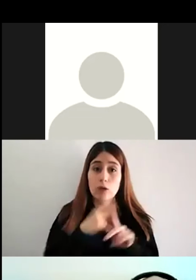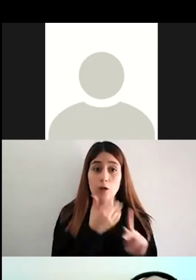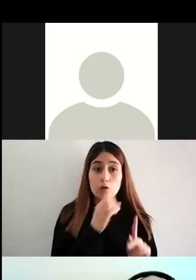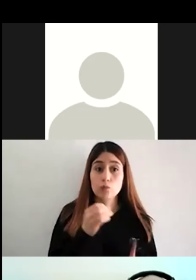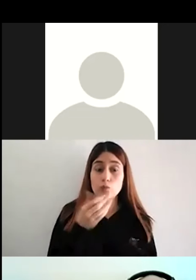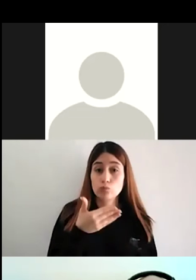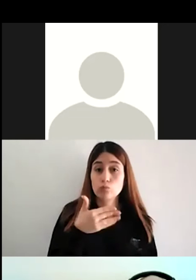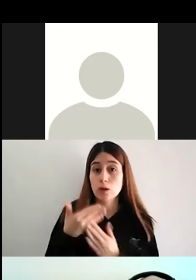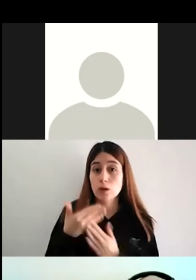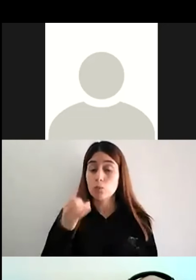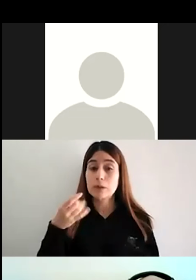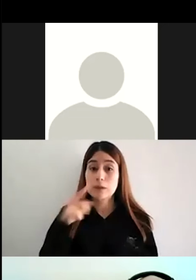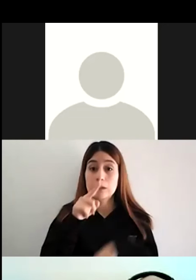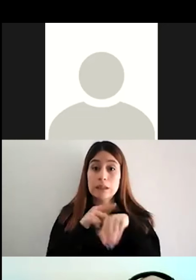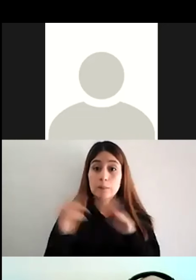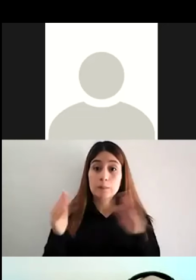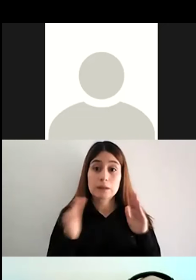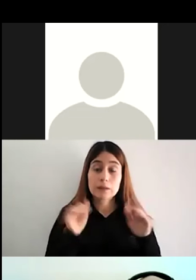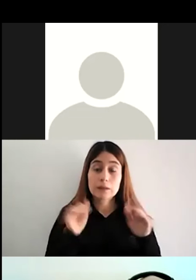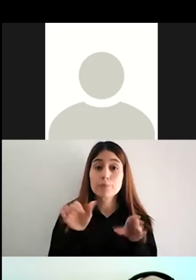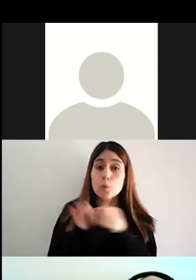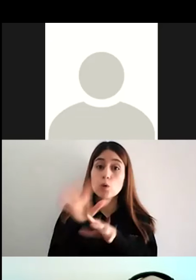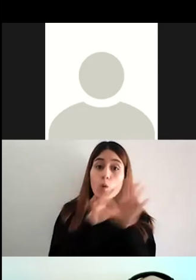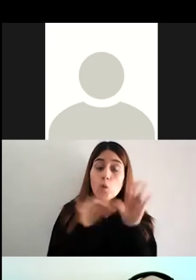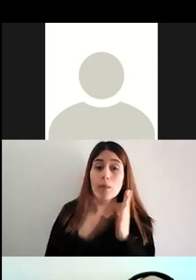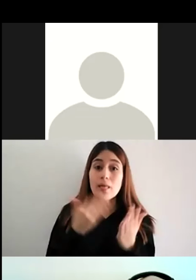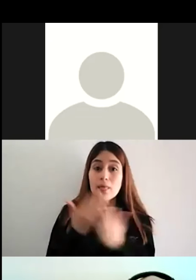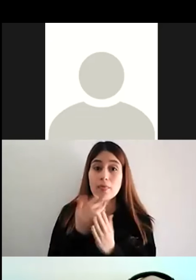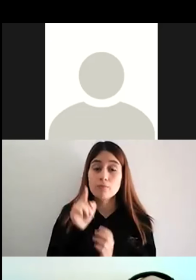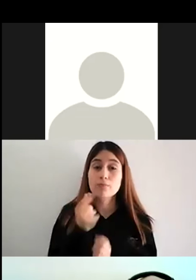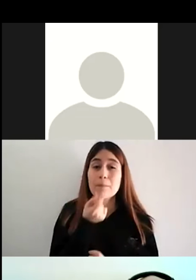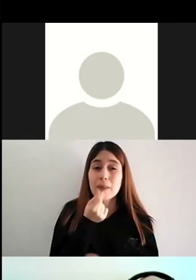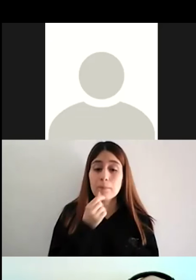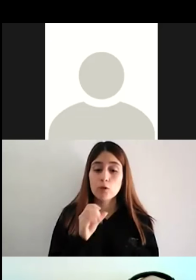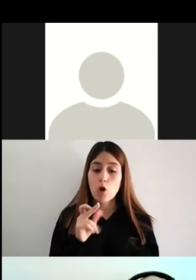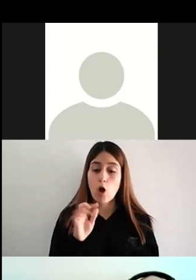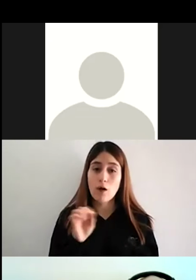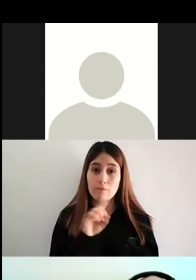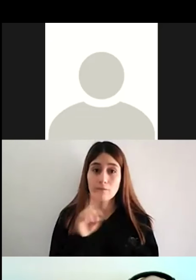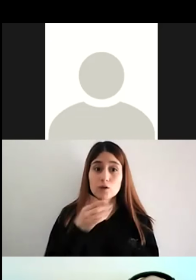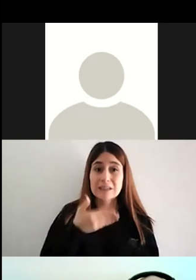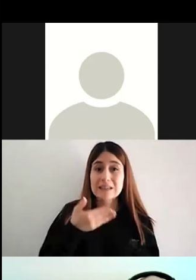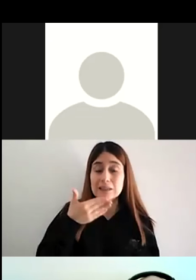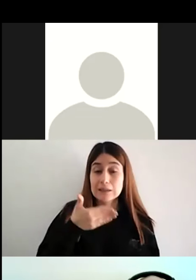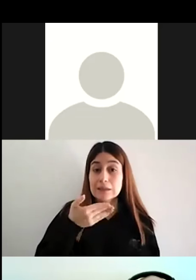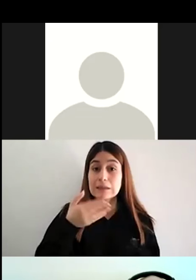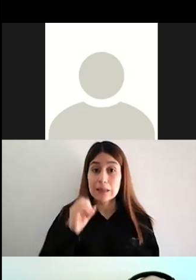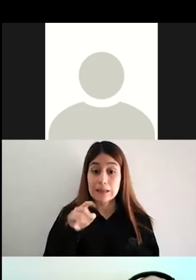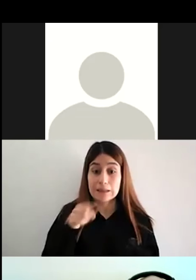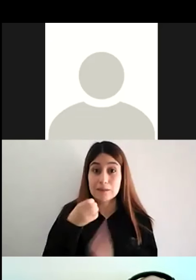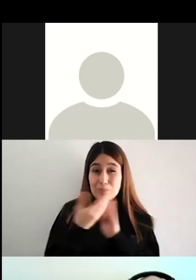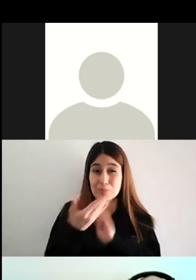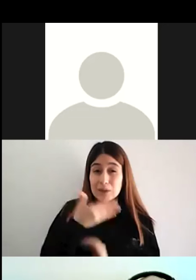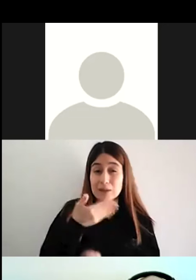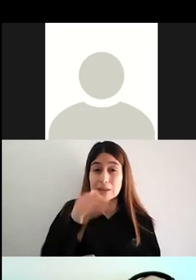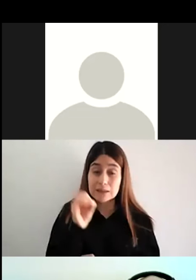Entre este período temporal, a Comissão Europeia atribuiu a designação a 170 medicamentos órfãos. E desses 170